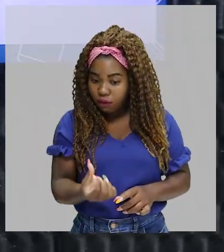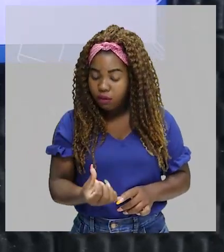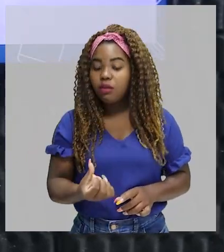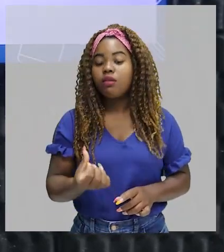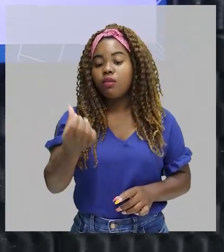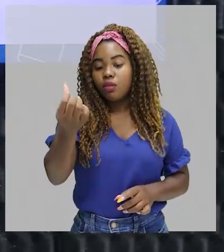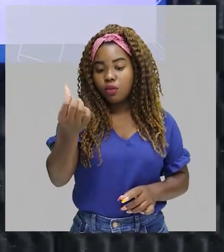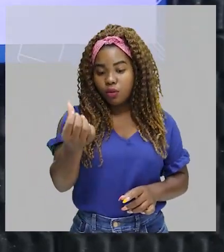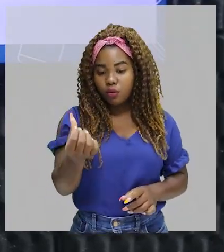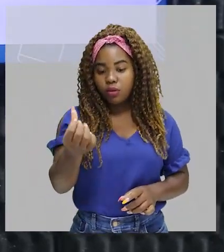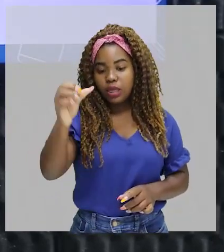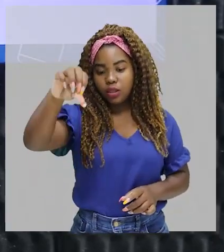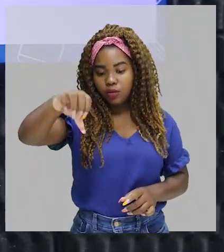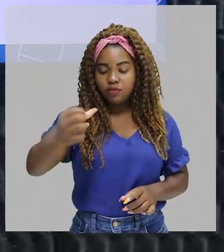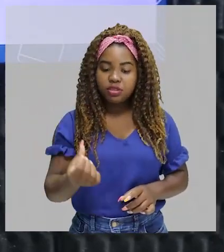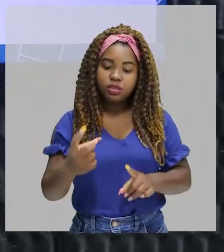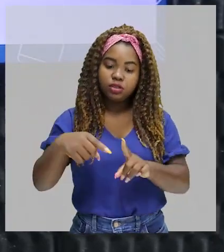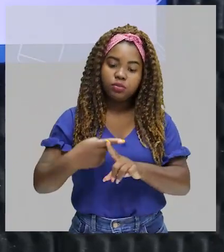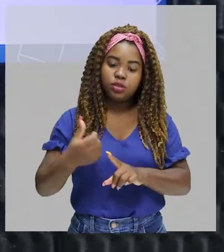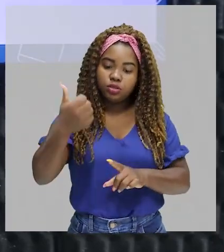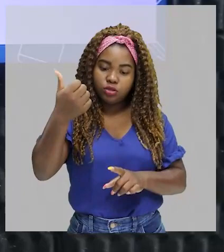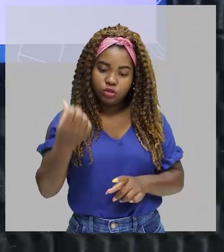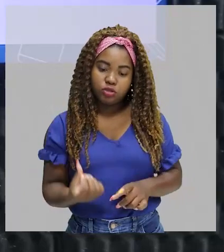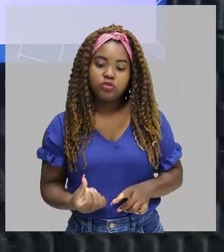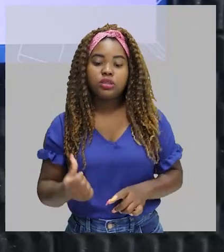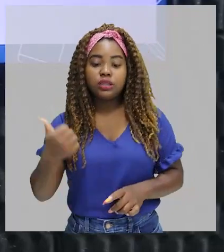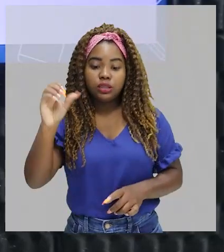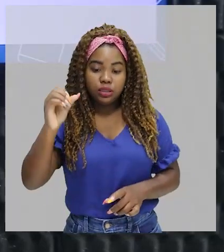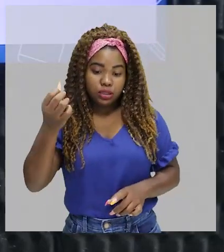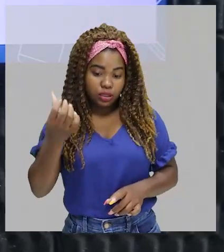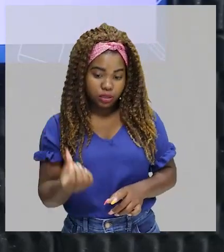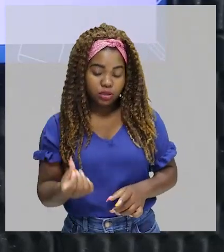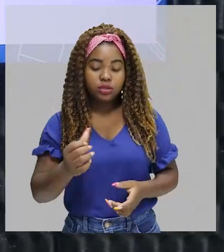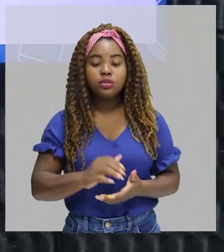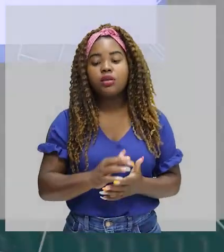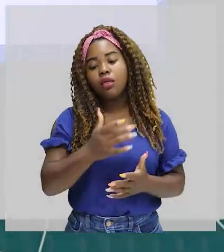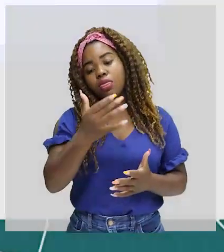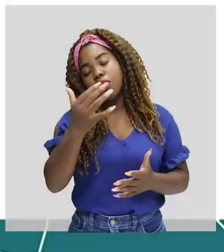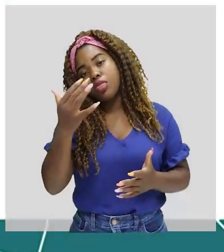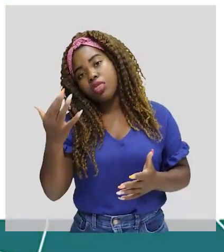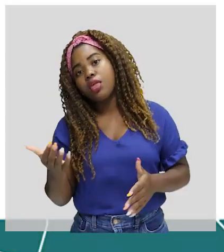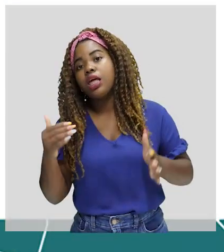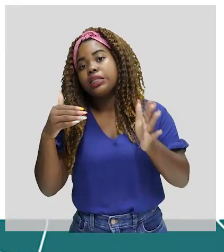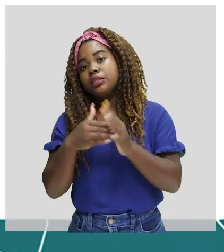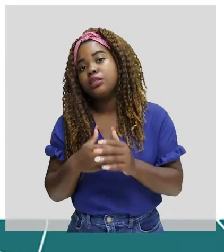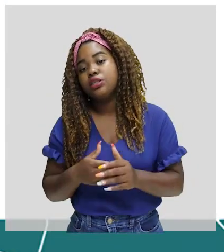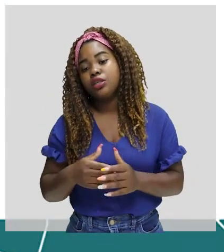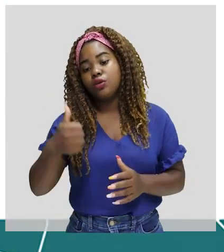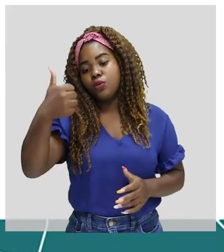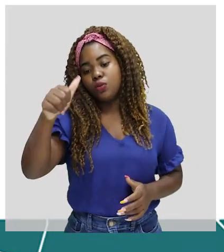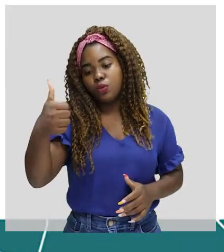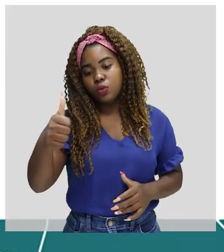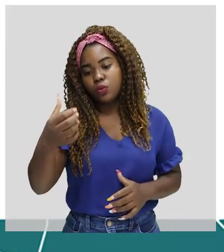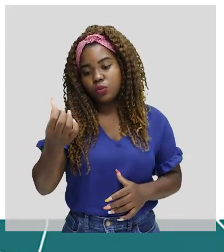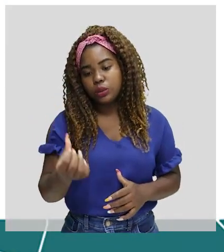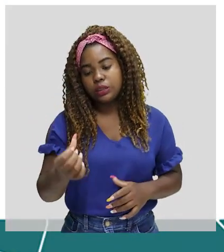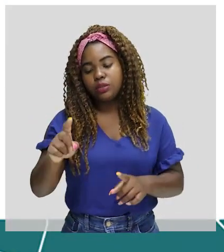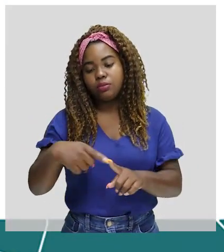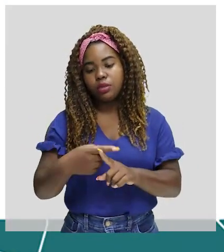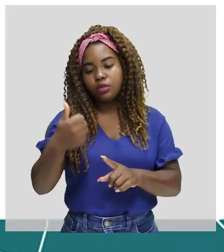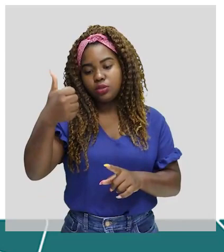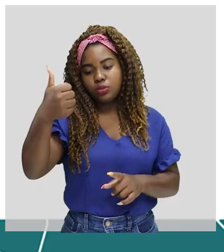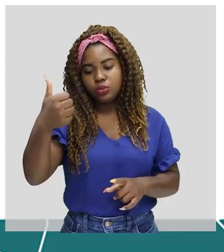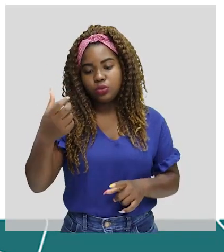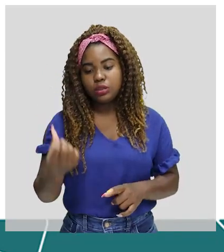sexto, 10 sextos. 10 sextos mais 1 sexto, 11 sextos. E, por fim, 11 sextos mais 1